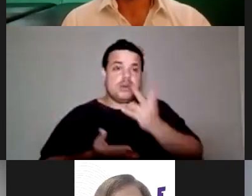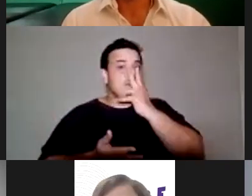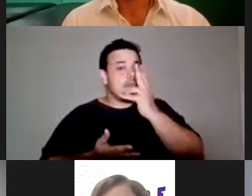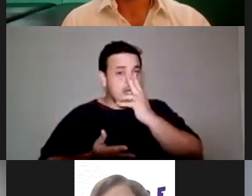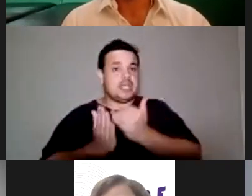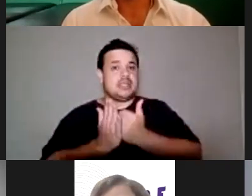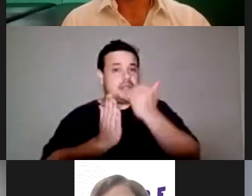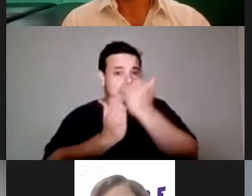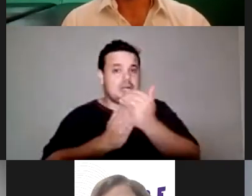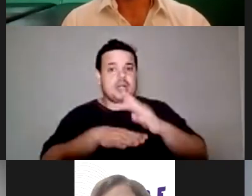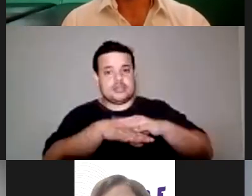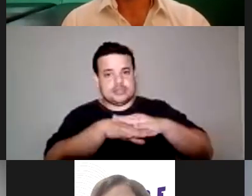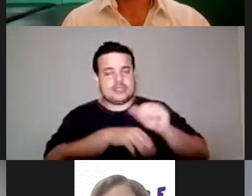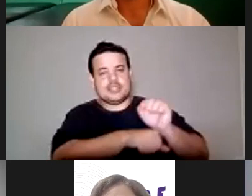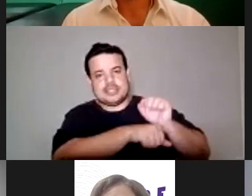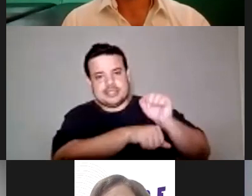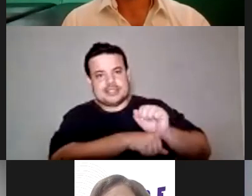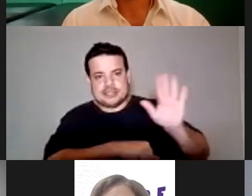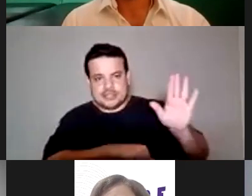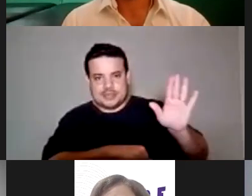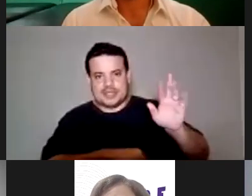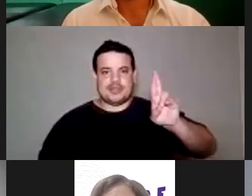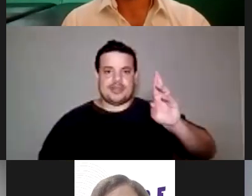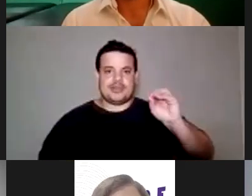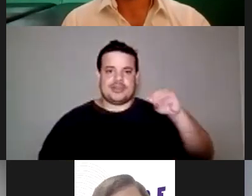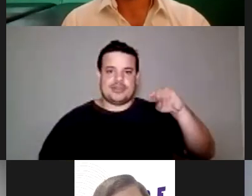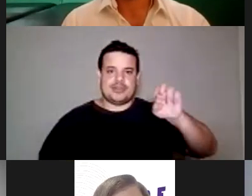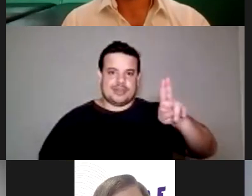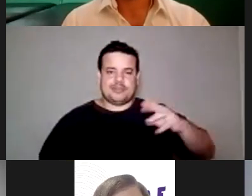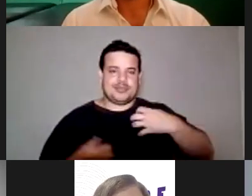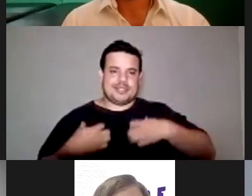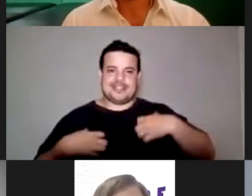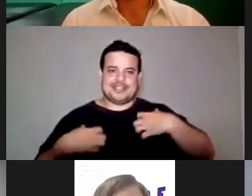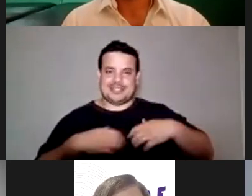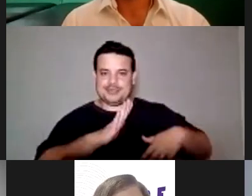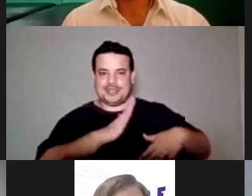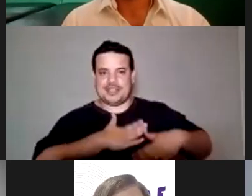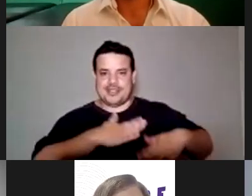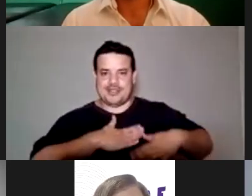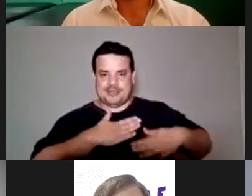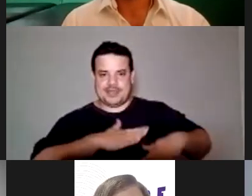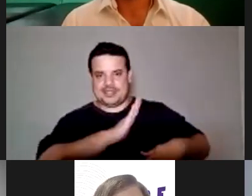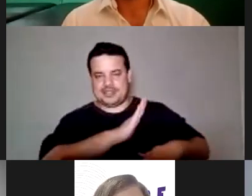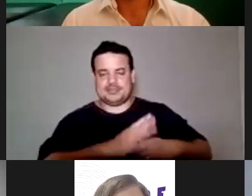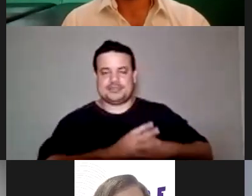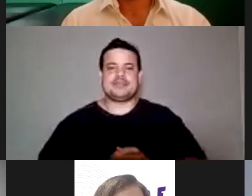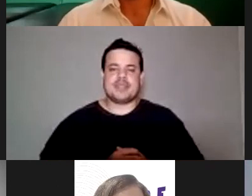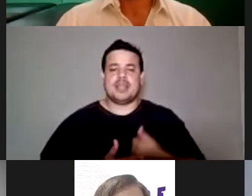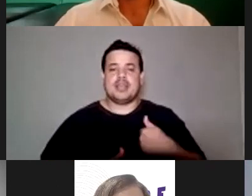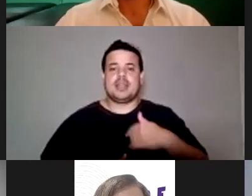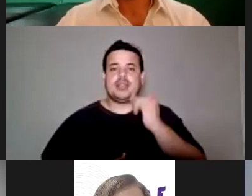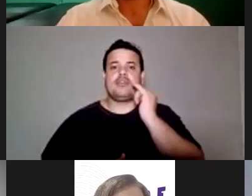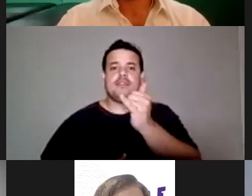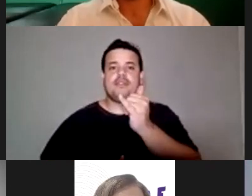alguma... Pera um pouquinho, o Romeu ficou agitado, mas não tem problema, deixa ele. É assim, aí o que eu falei Eu falei,